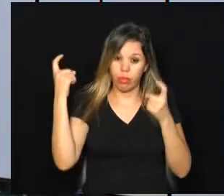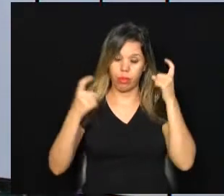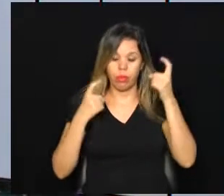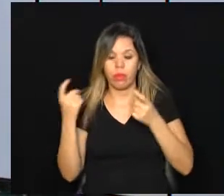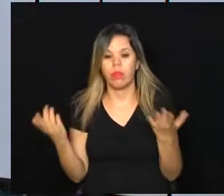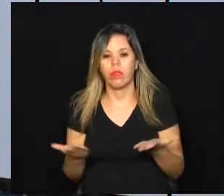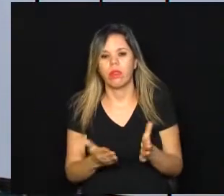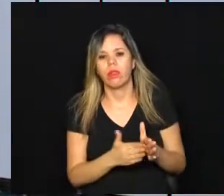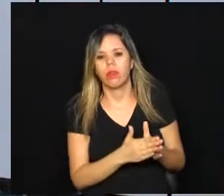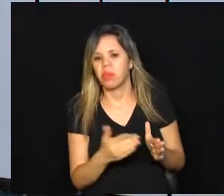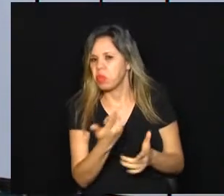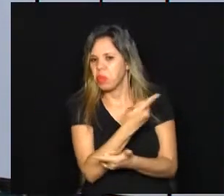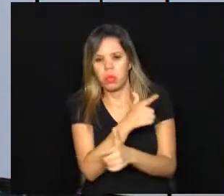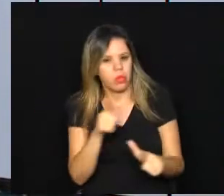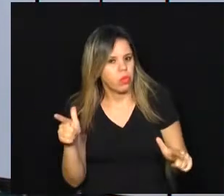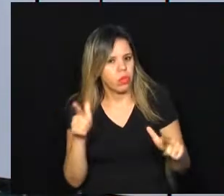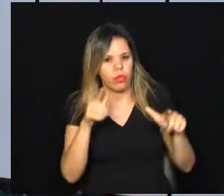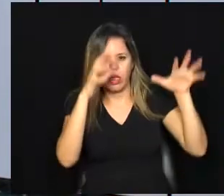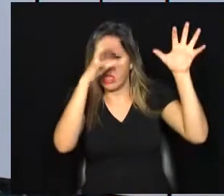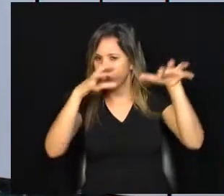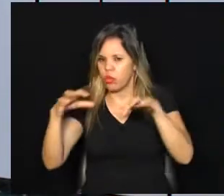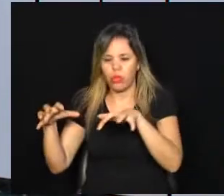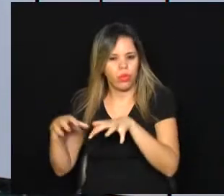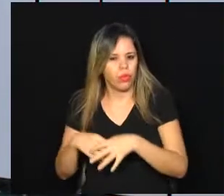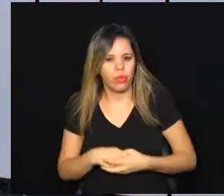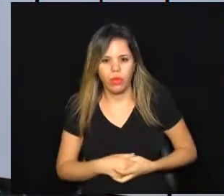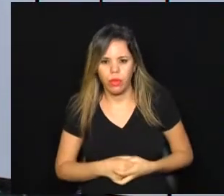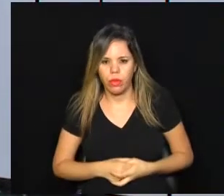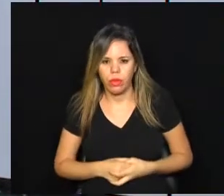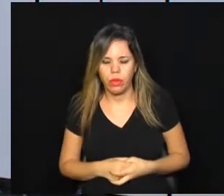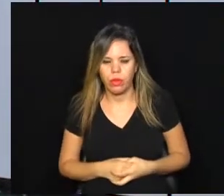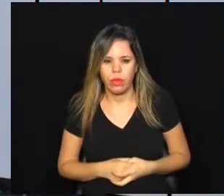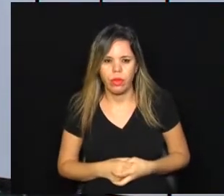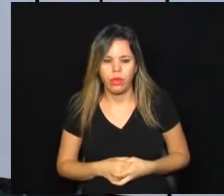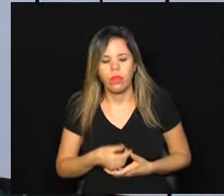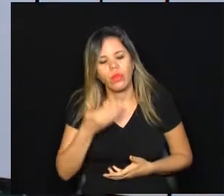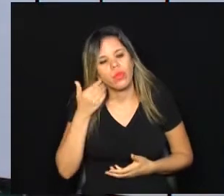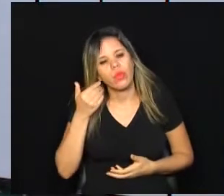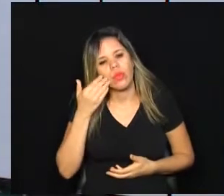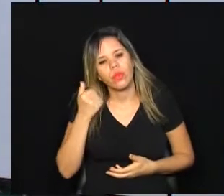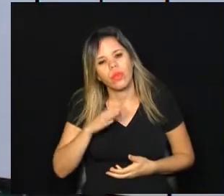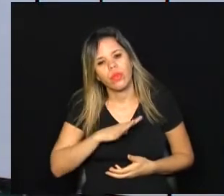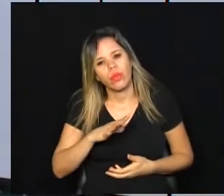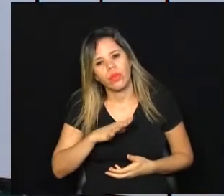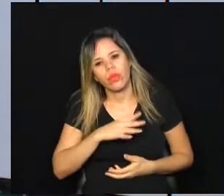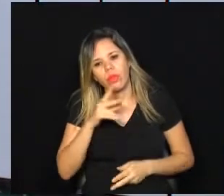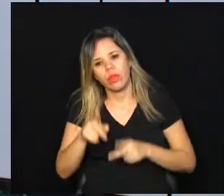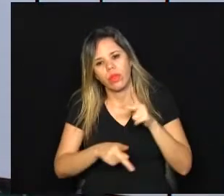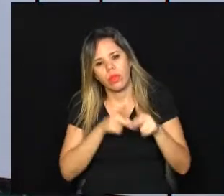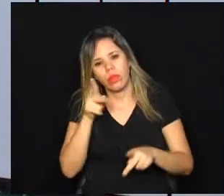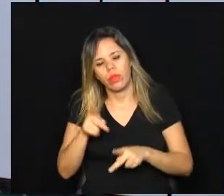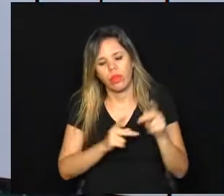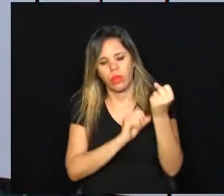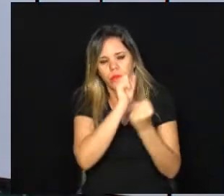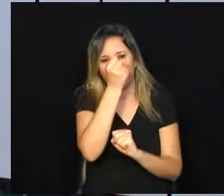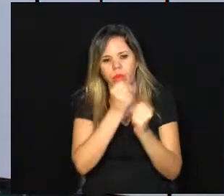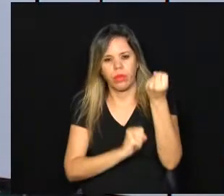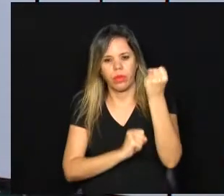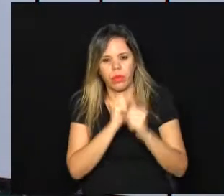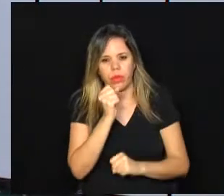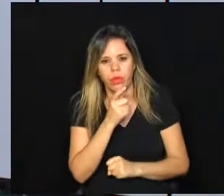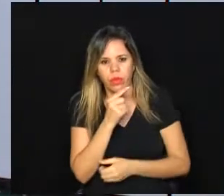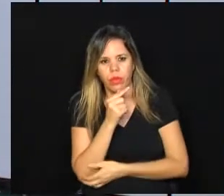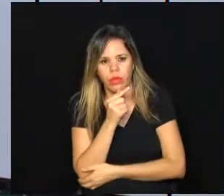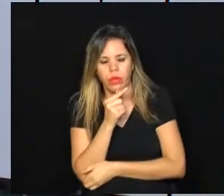ficar um período sem chuva mesmo, e o consumo das cidades, das pessoas, das indústrias, né,